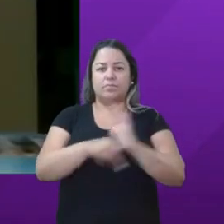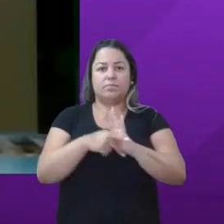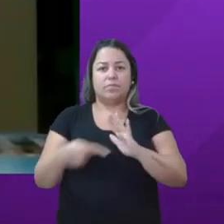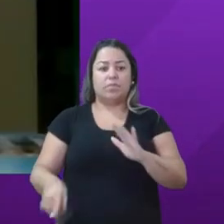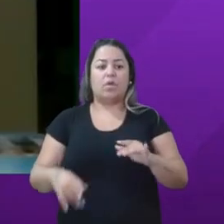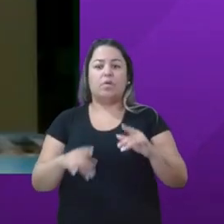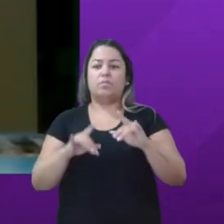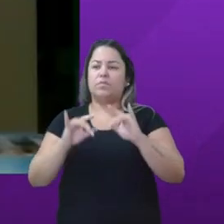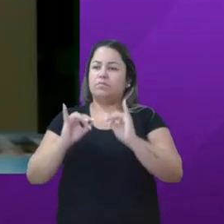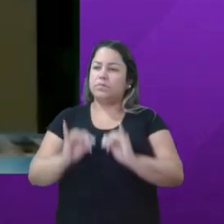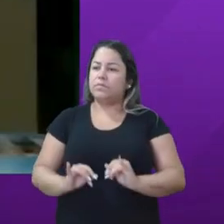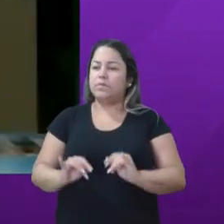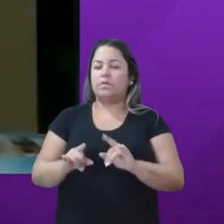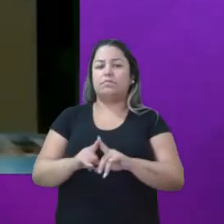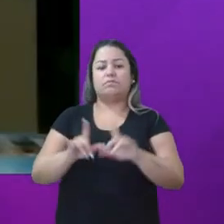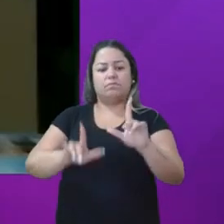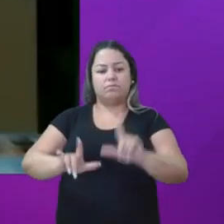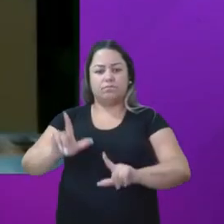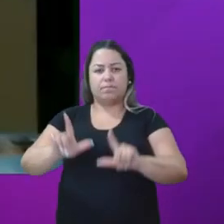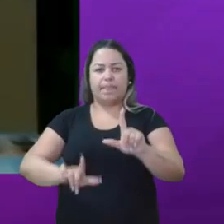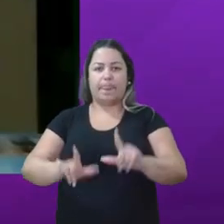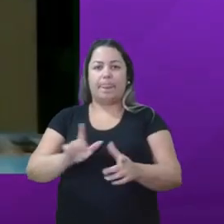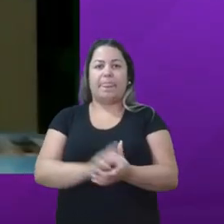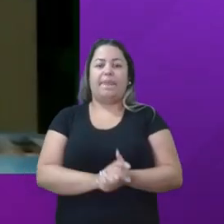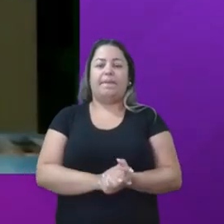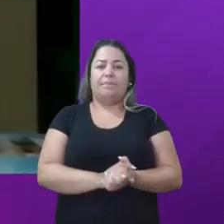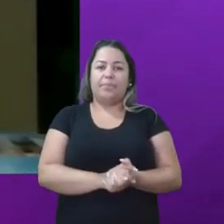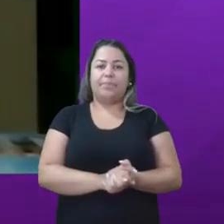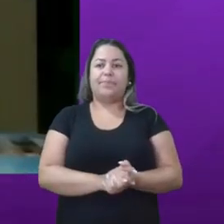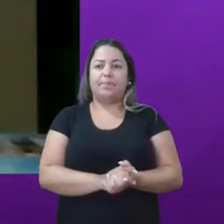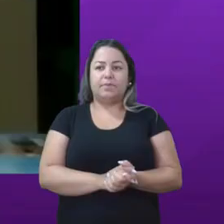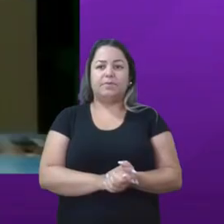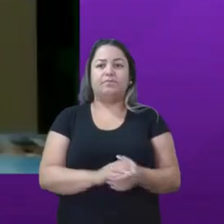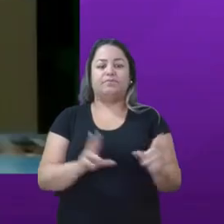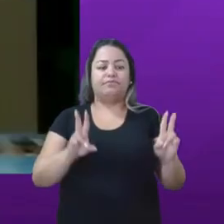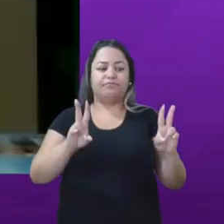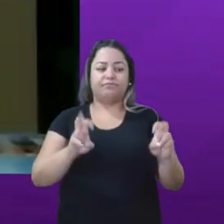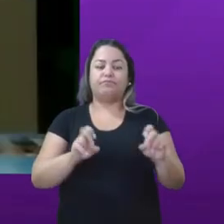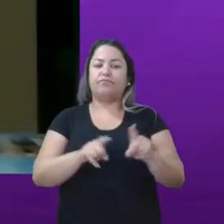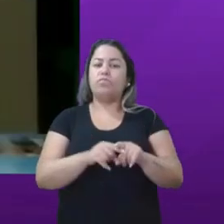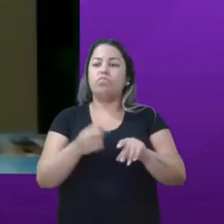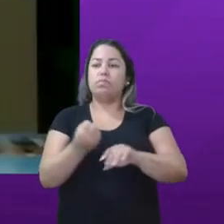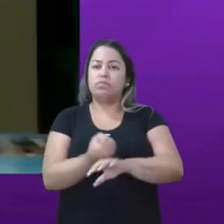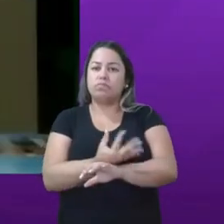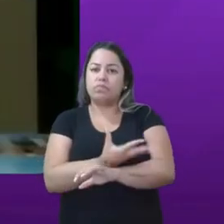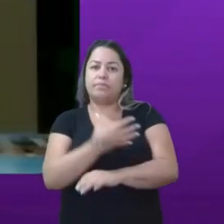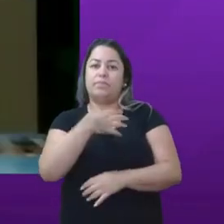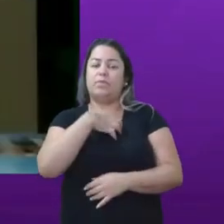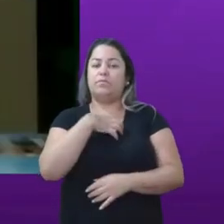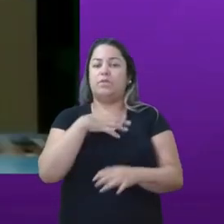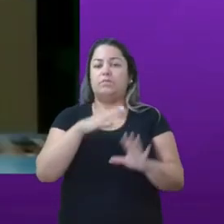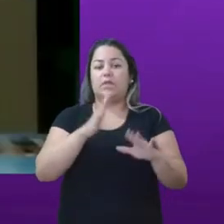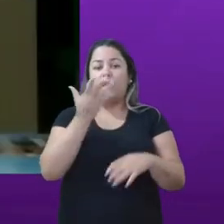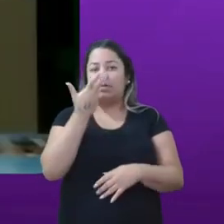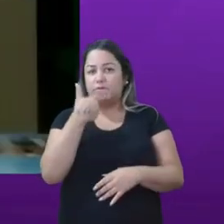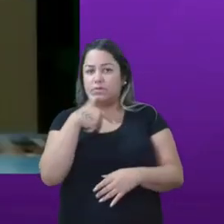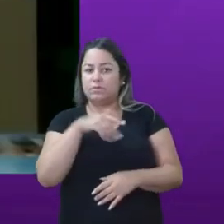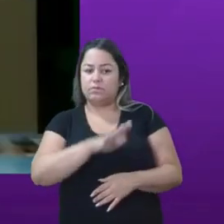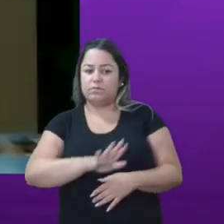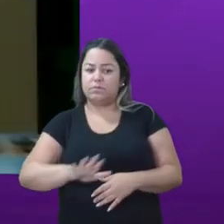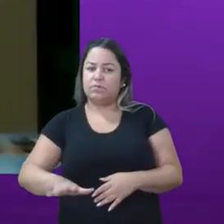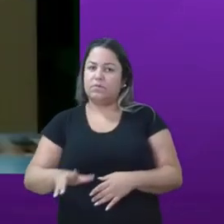desenhos animados, não é? E isso, claro que isso incide sobre o emocional da criança. E a gente devia